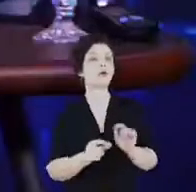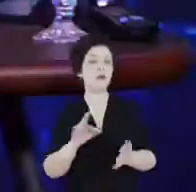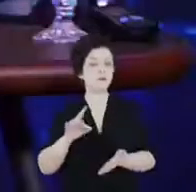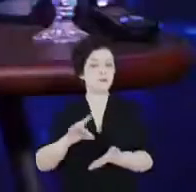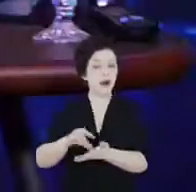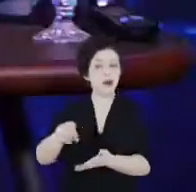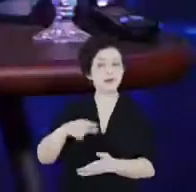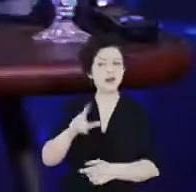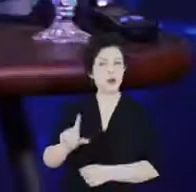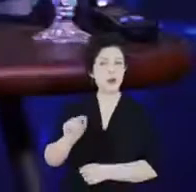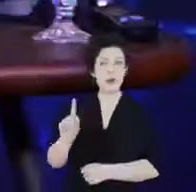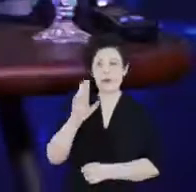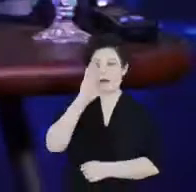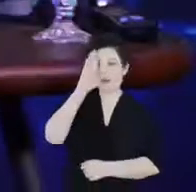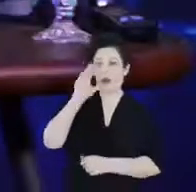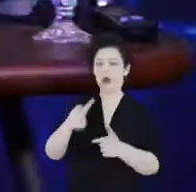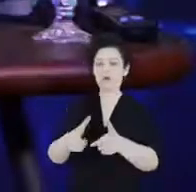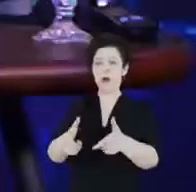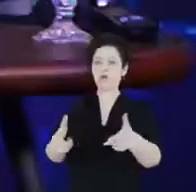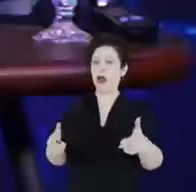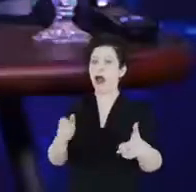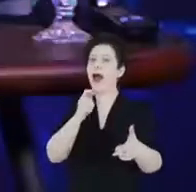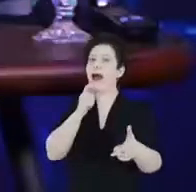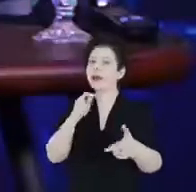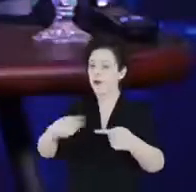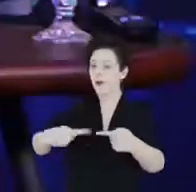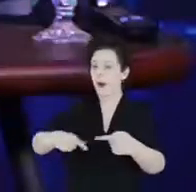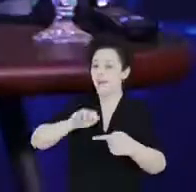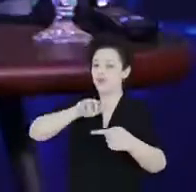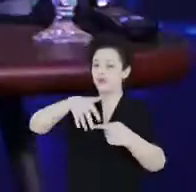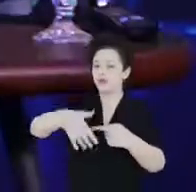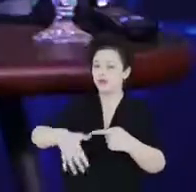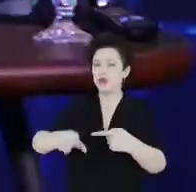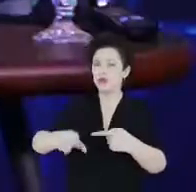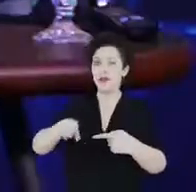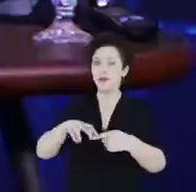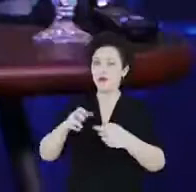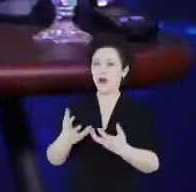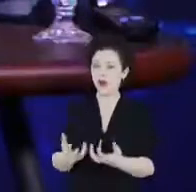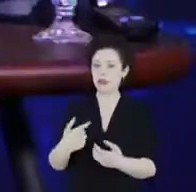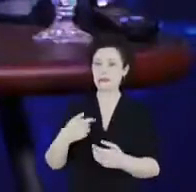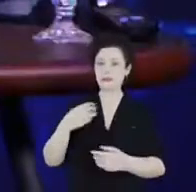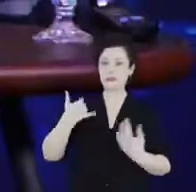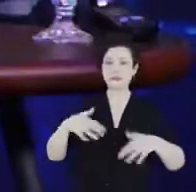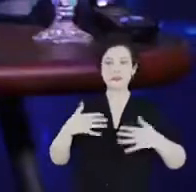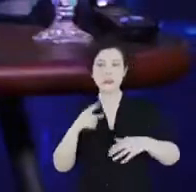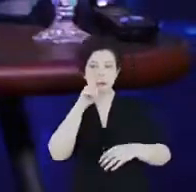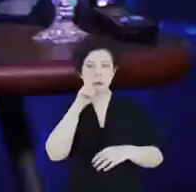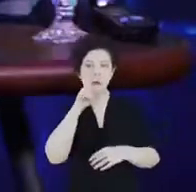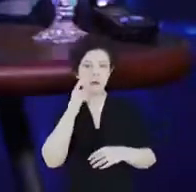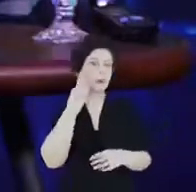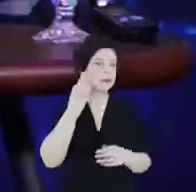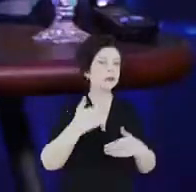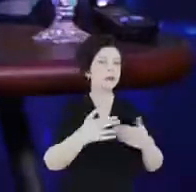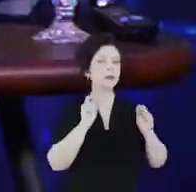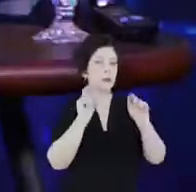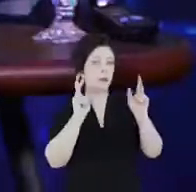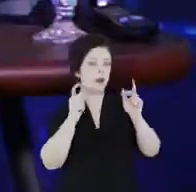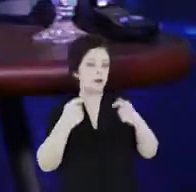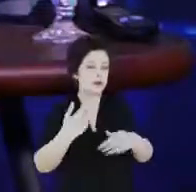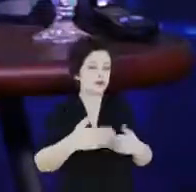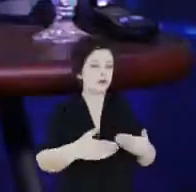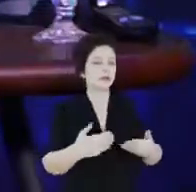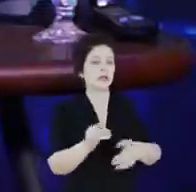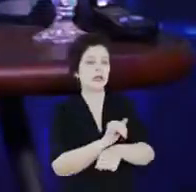gente ter uma proporção muito grande de uma determinada fonte nos coloca em situação vulnerável. Então, o que é que